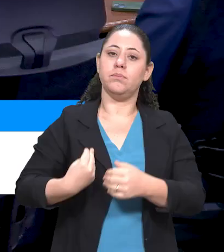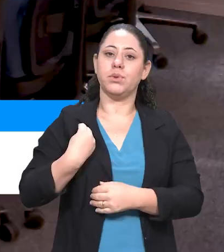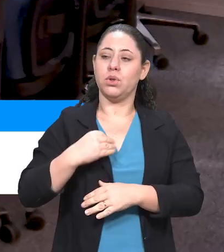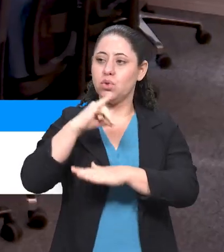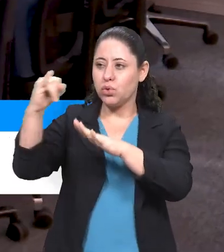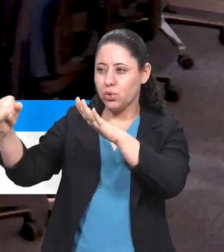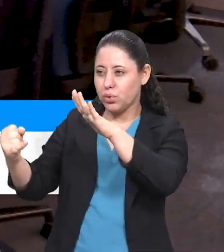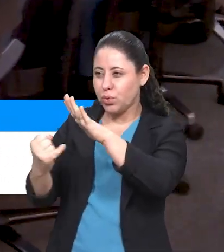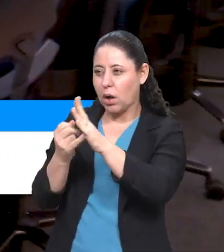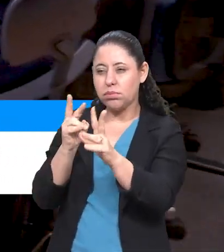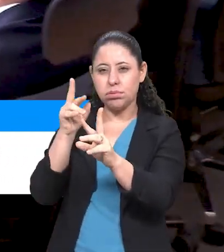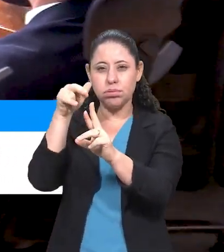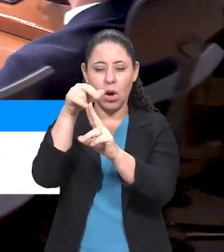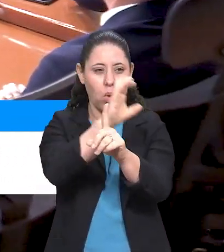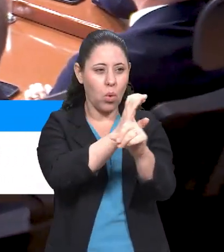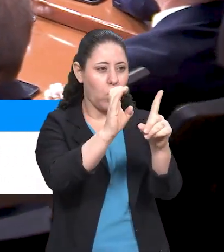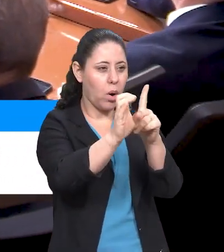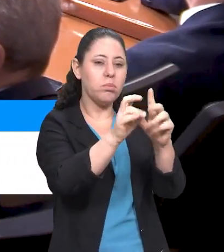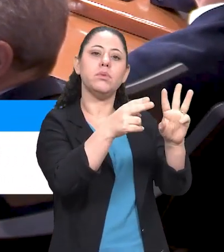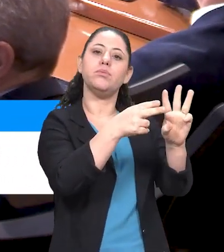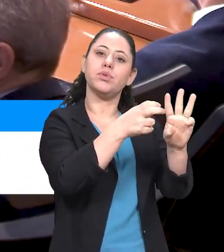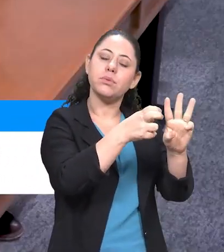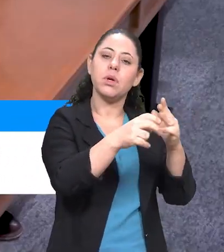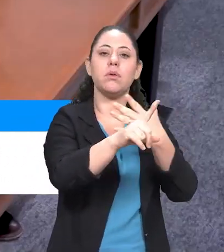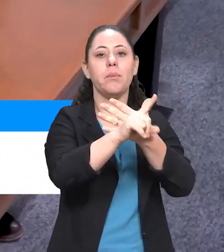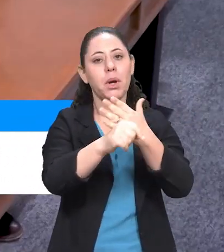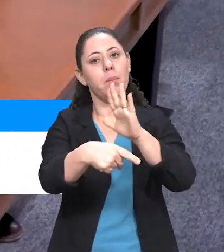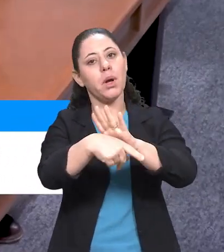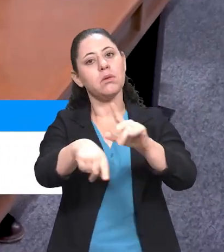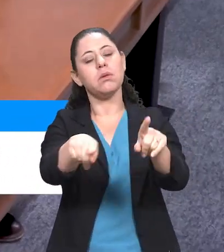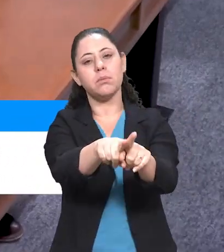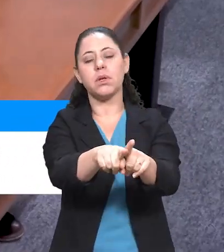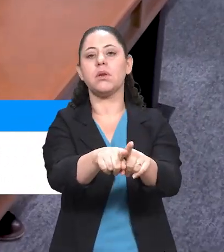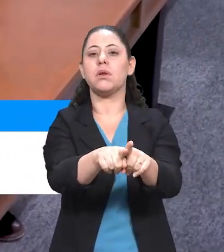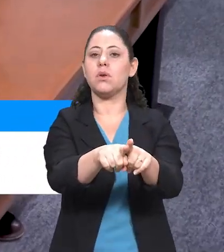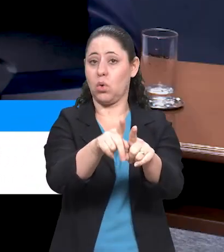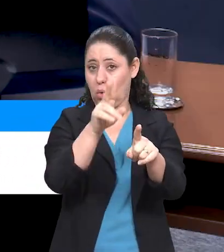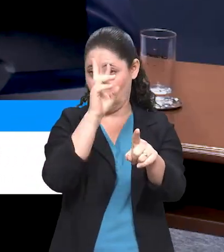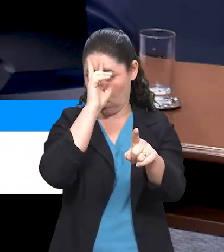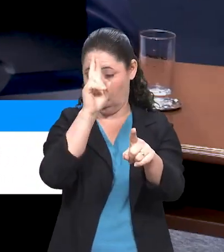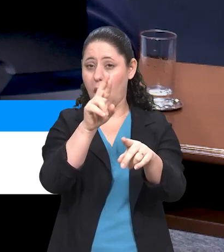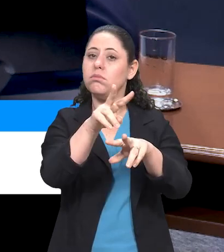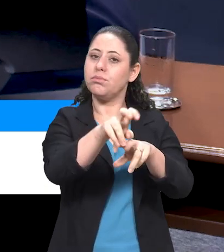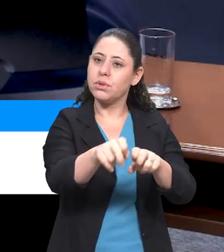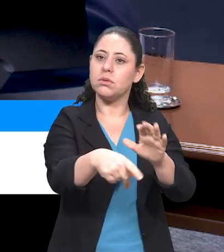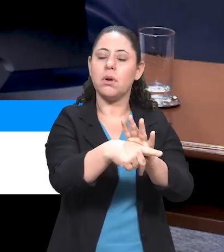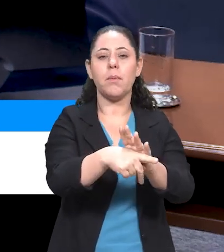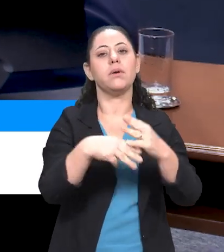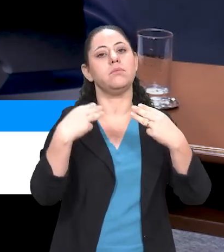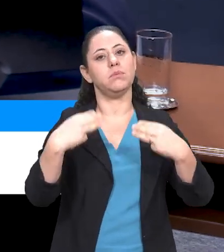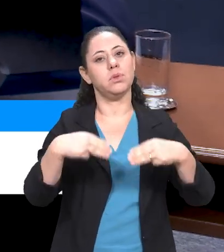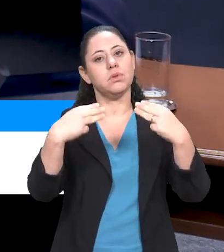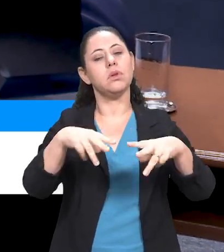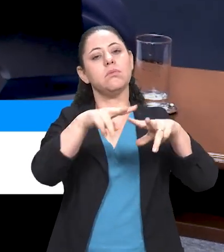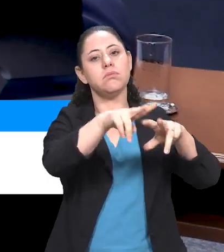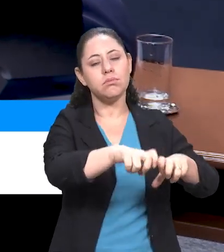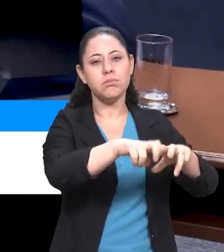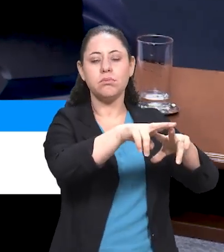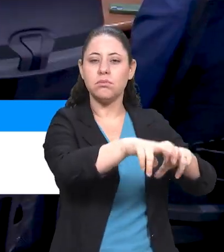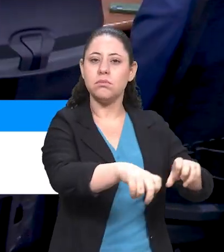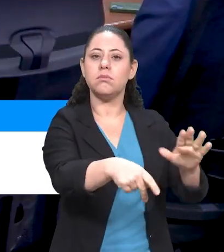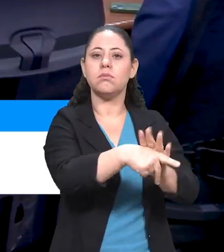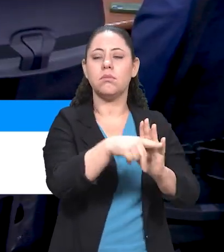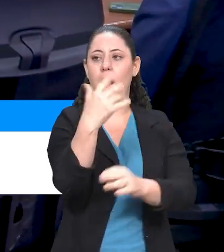entidades que representam as comunidades tradicionais pantaneiras e também o setor produtivo além dos Ministérios da agricultura e do meio